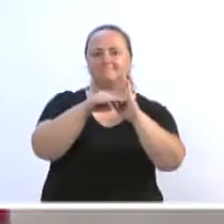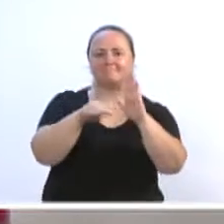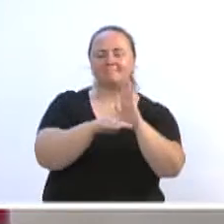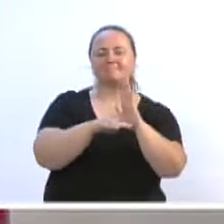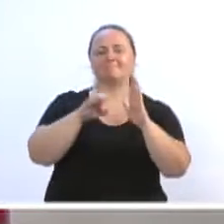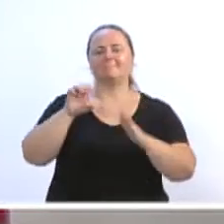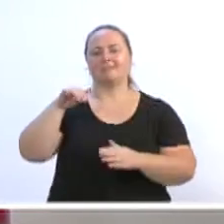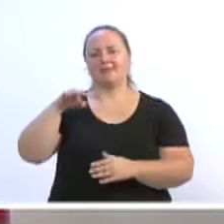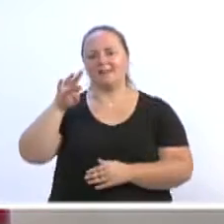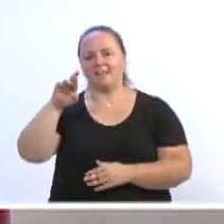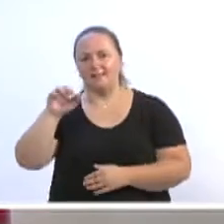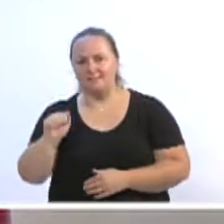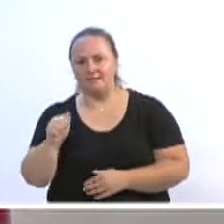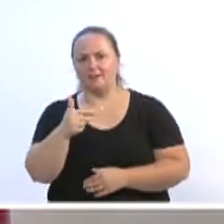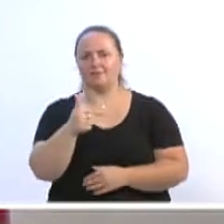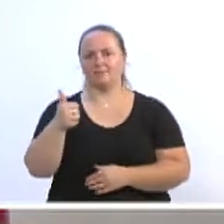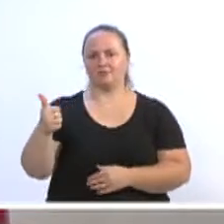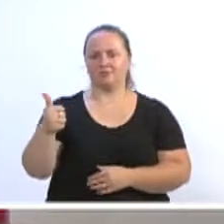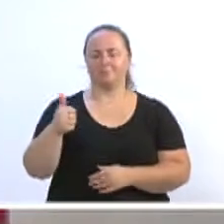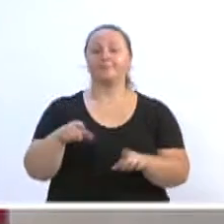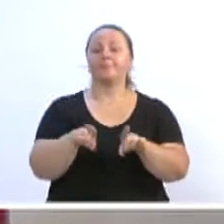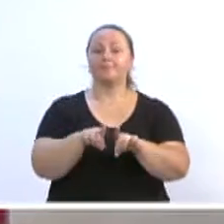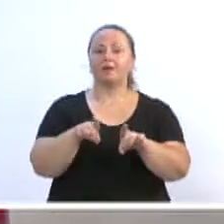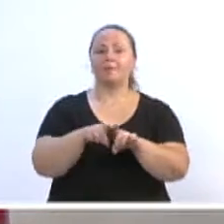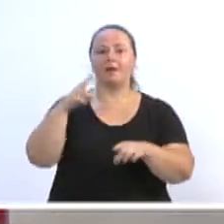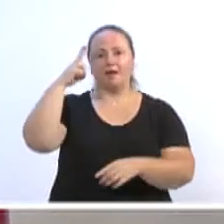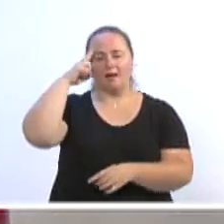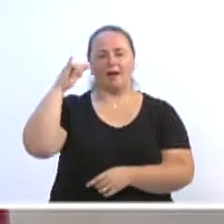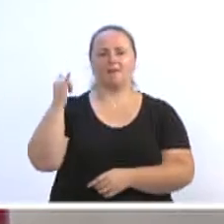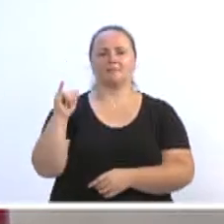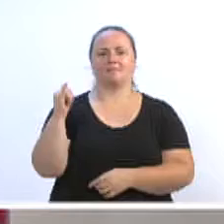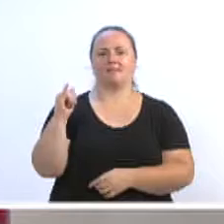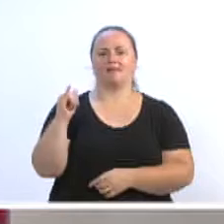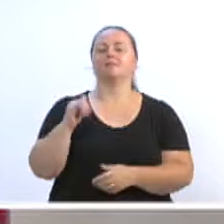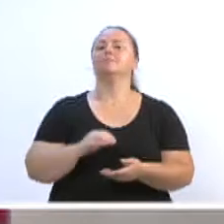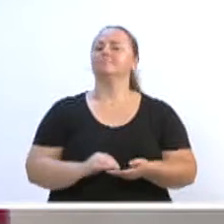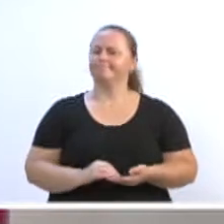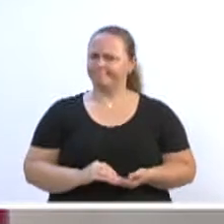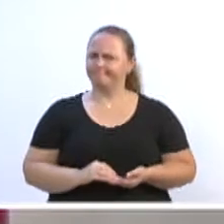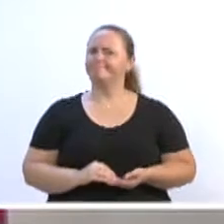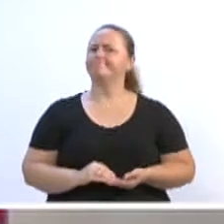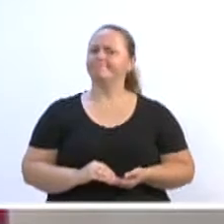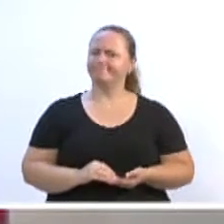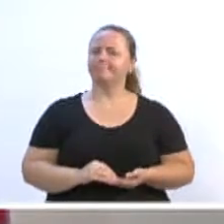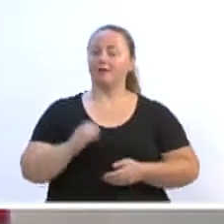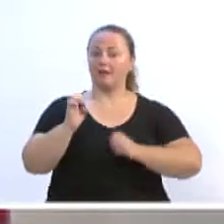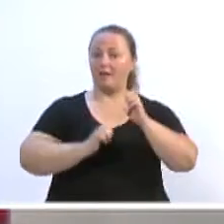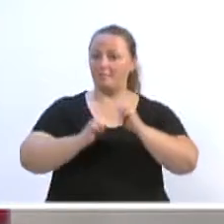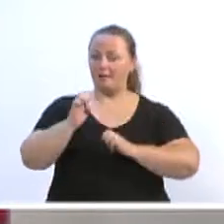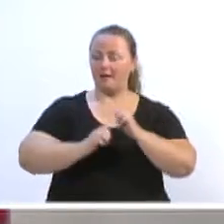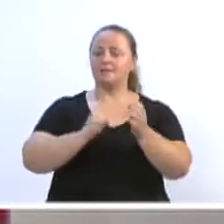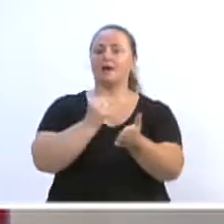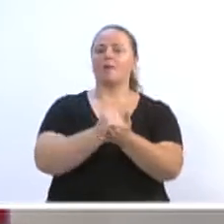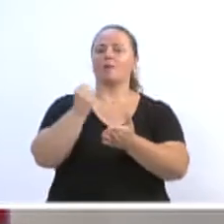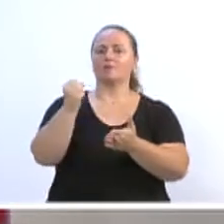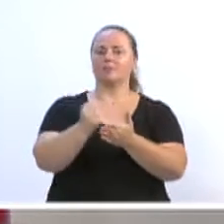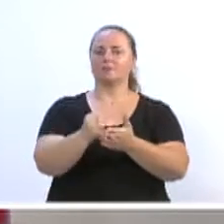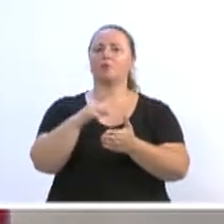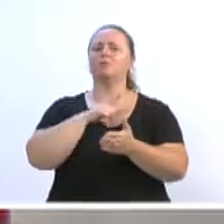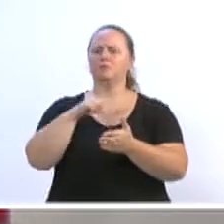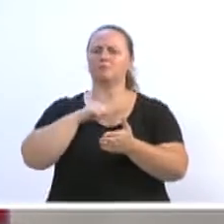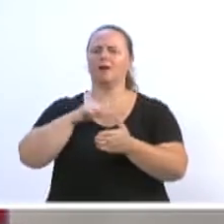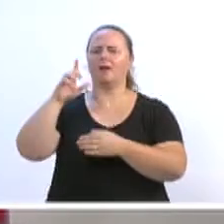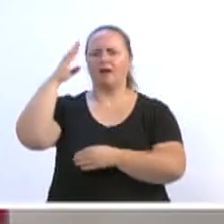uma empresa contratou haitianos. Quando o mundo todo reclama da vinda de imigrantes, Blumenau fez o contrário.